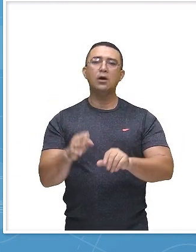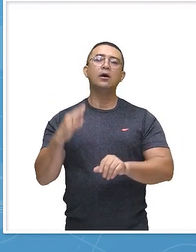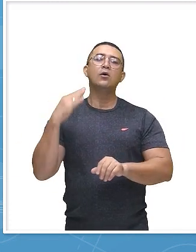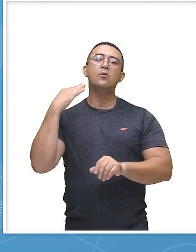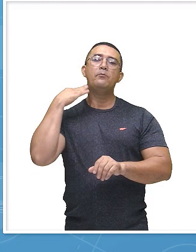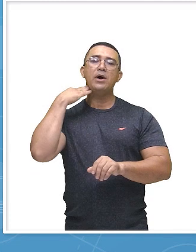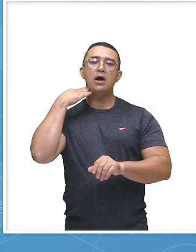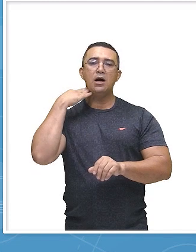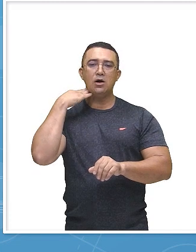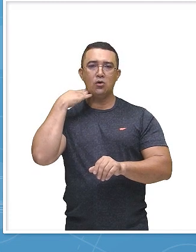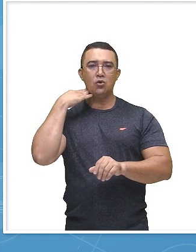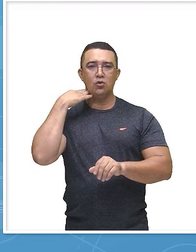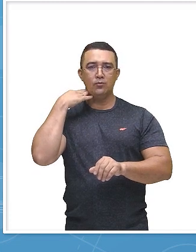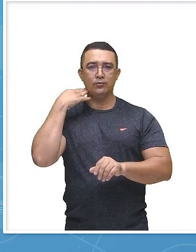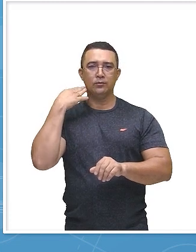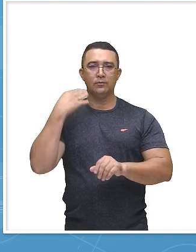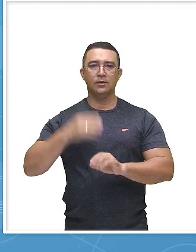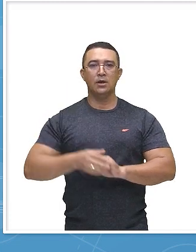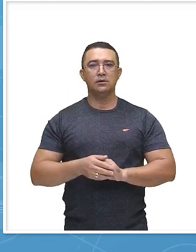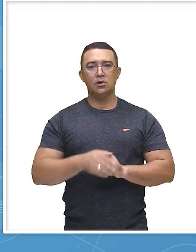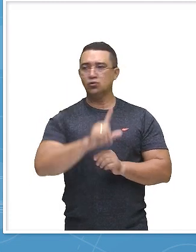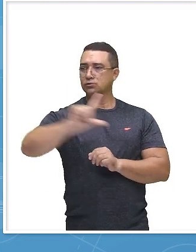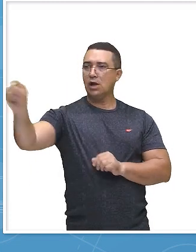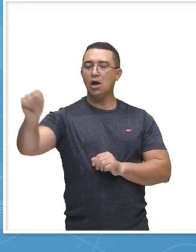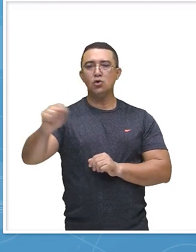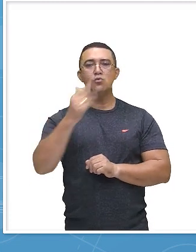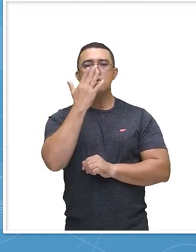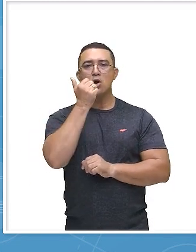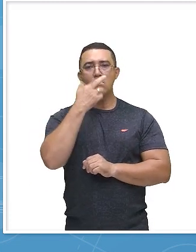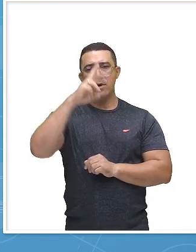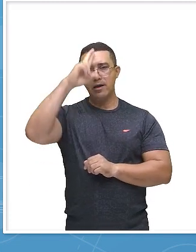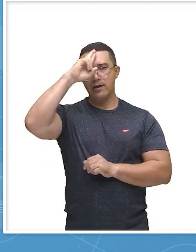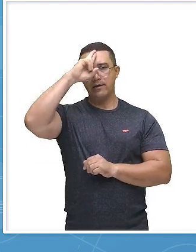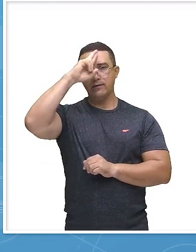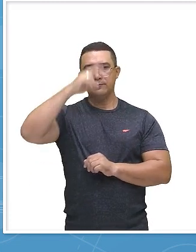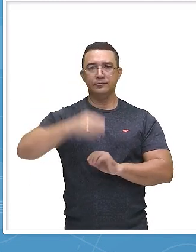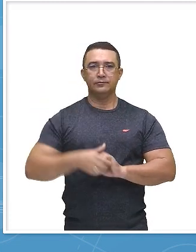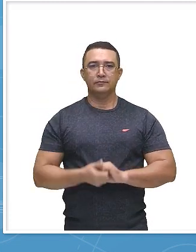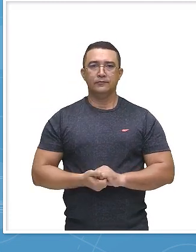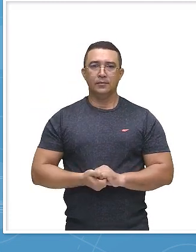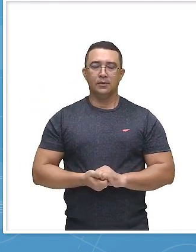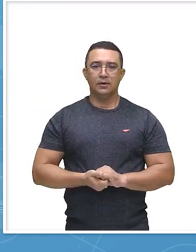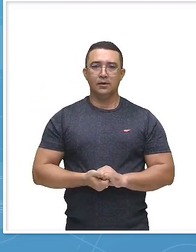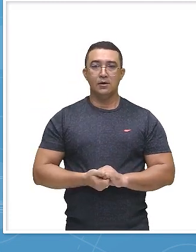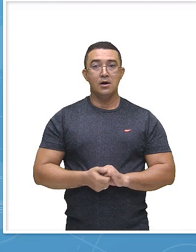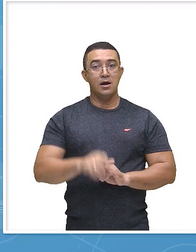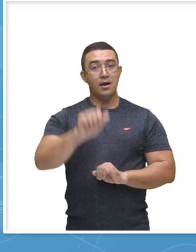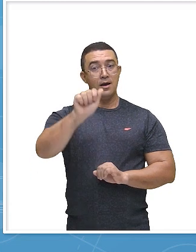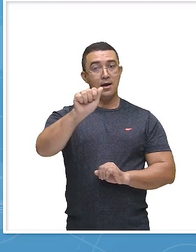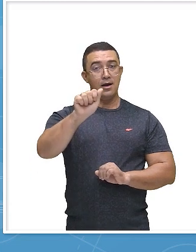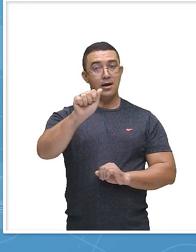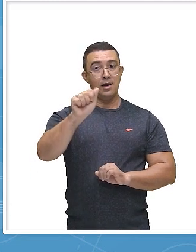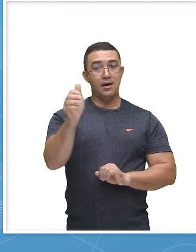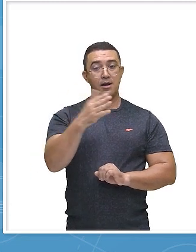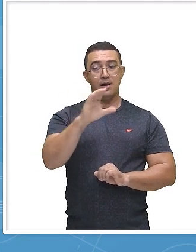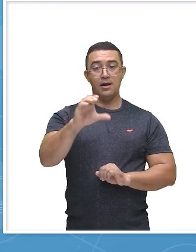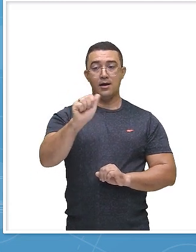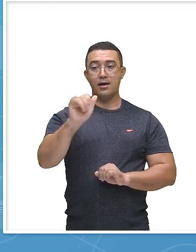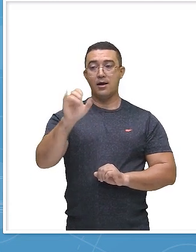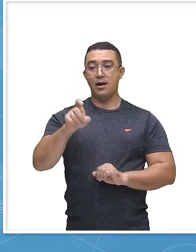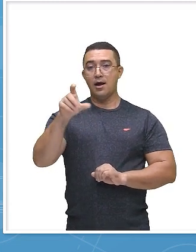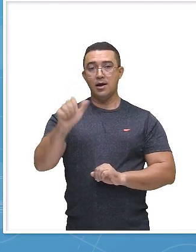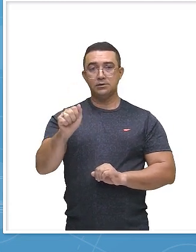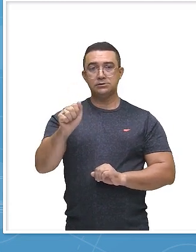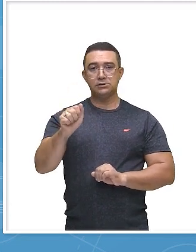atende, né, nós, os credores. Então, aqui, ok, tá nesse sentido. Agora, veja aqui. A caixa está rasgada. Aqui eu já sei que é a caixa,